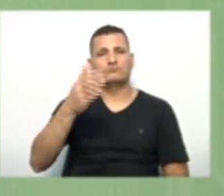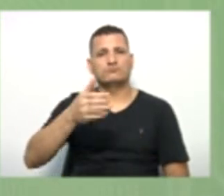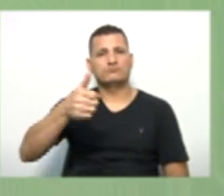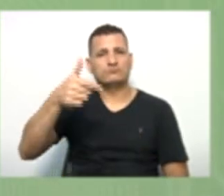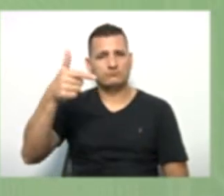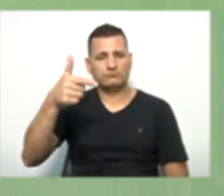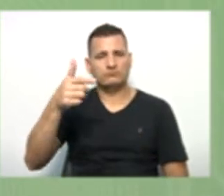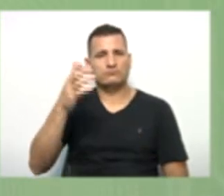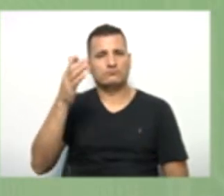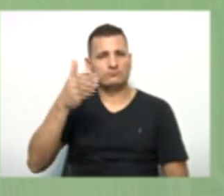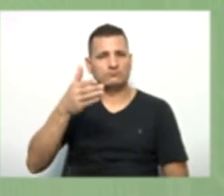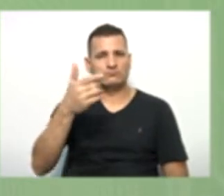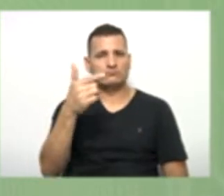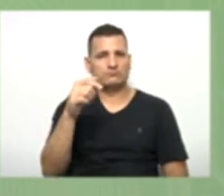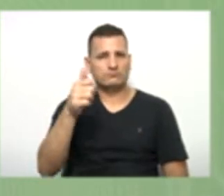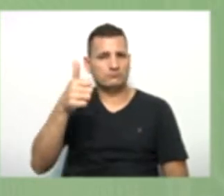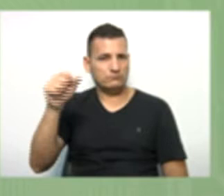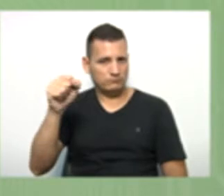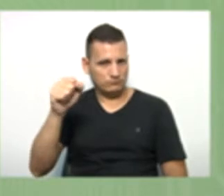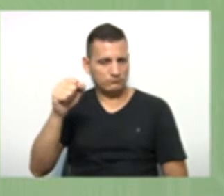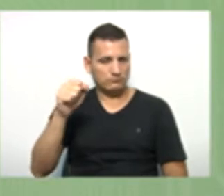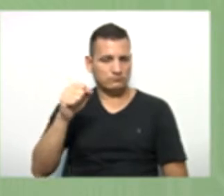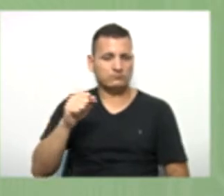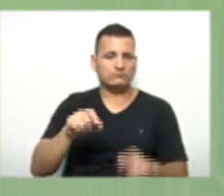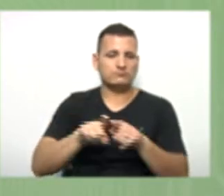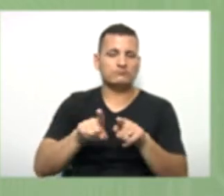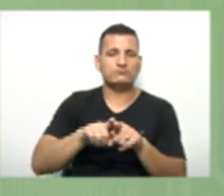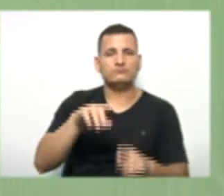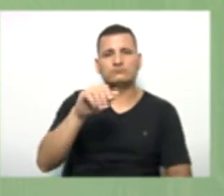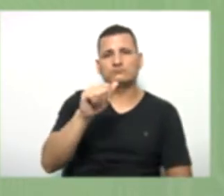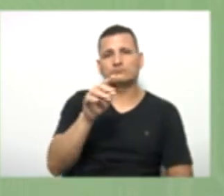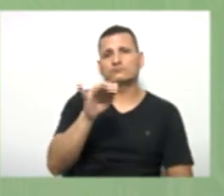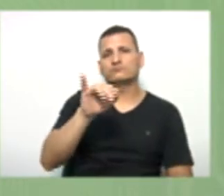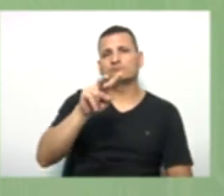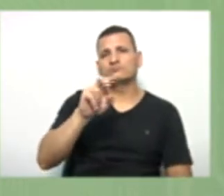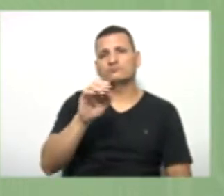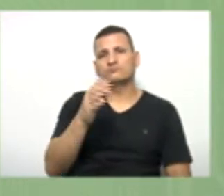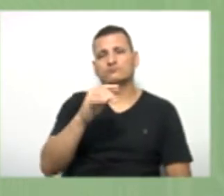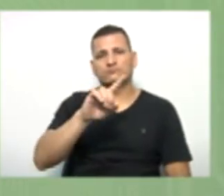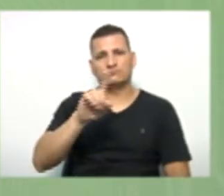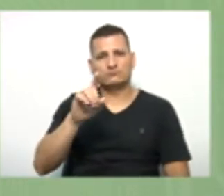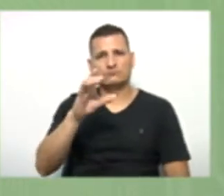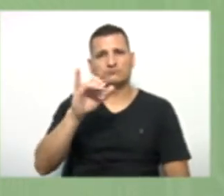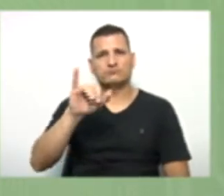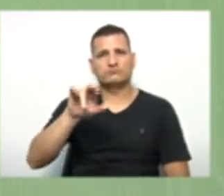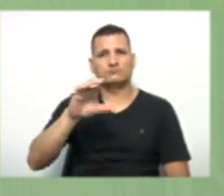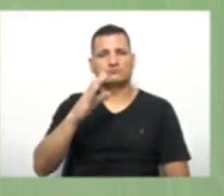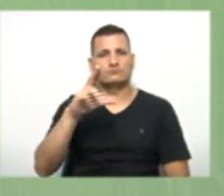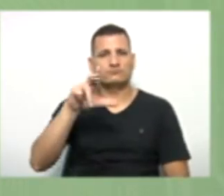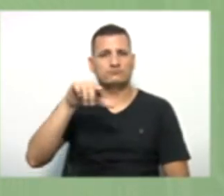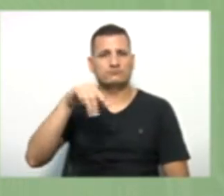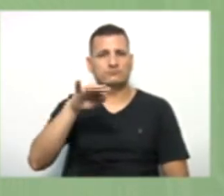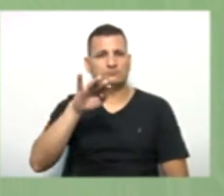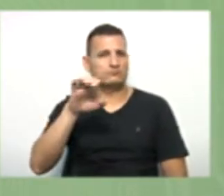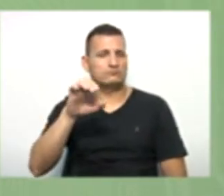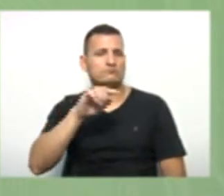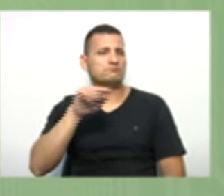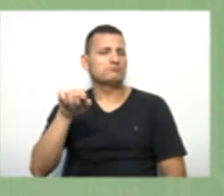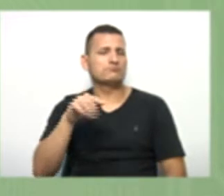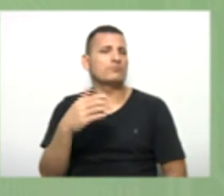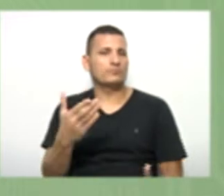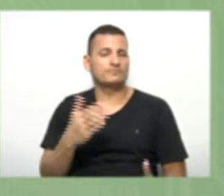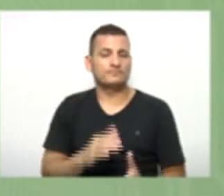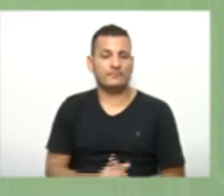31/12/2018. E eu tenho também as contas do ativo não circulante. Exemplificando, quais seriam essas contas do ativo não circulante?